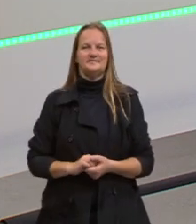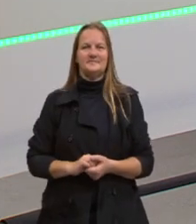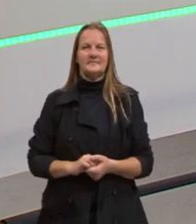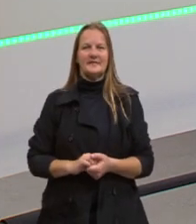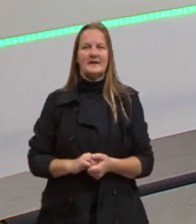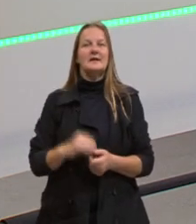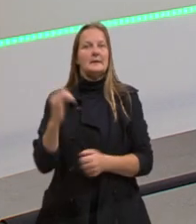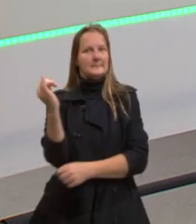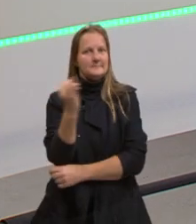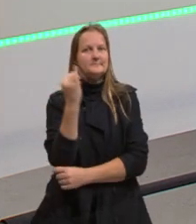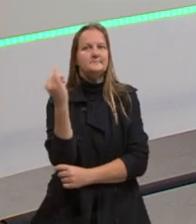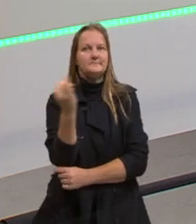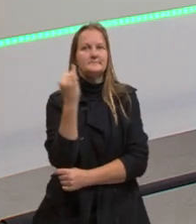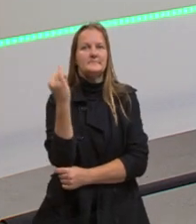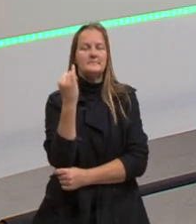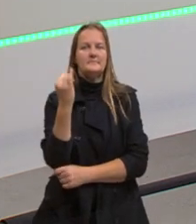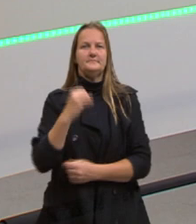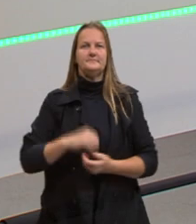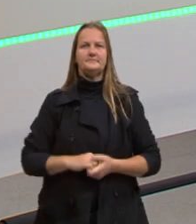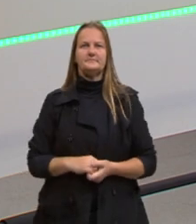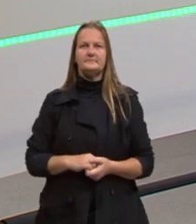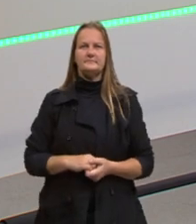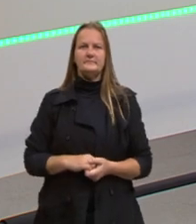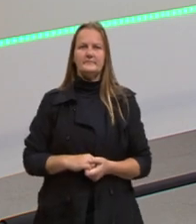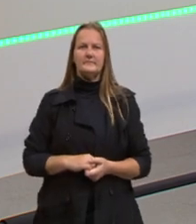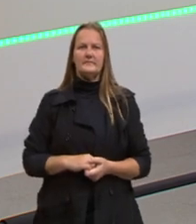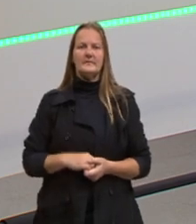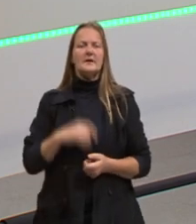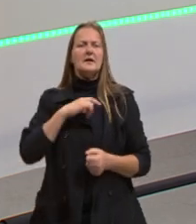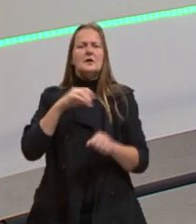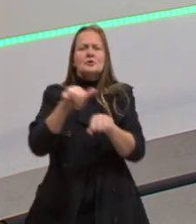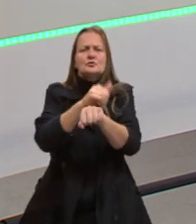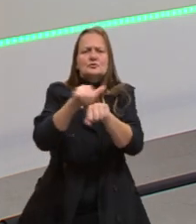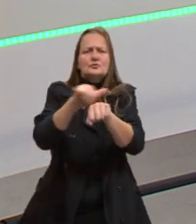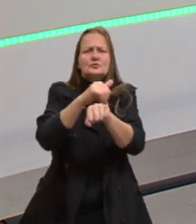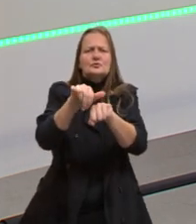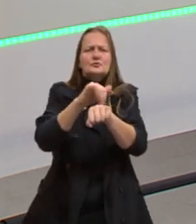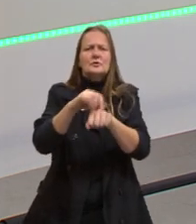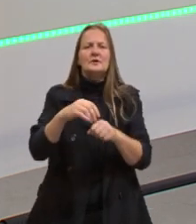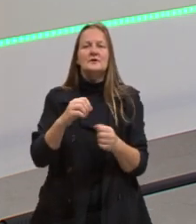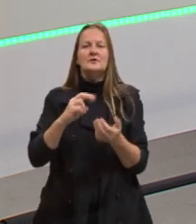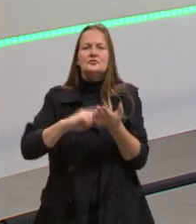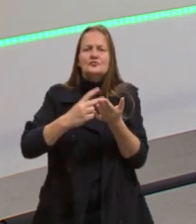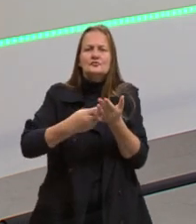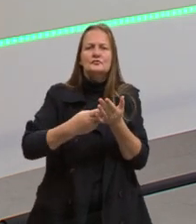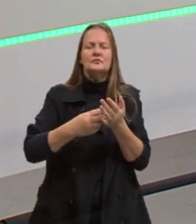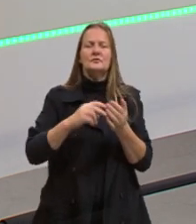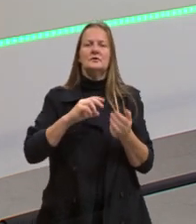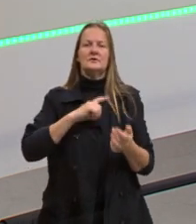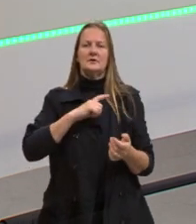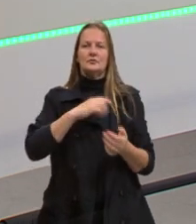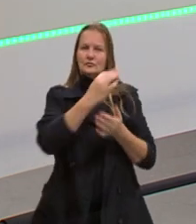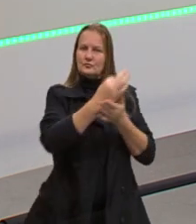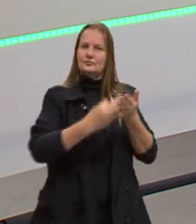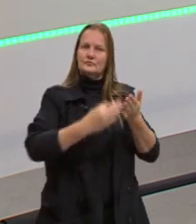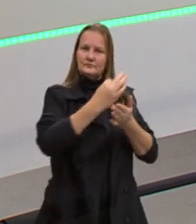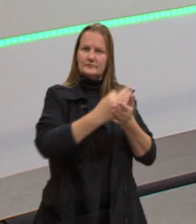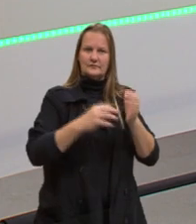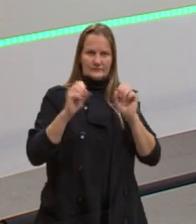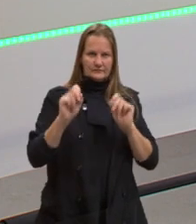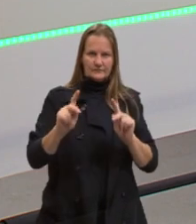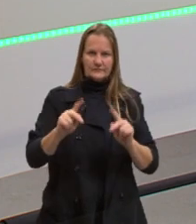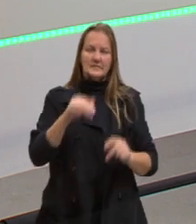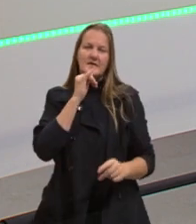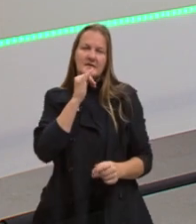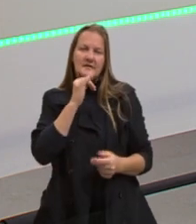essa é que se é importante aí entra a questão que são as técnicas de interpretação e tradução de um texto Ok